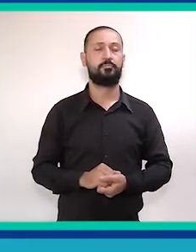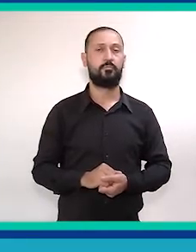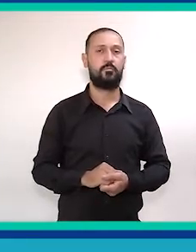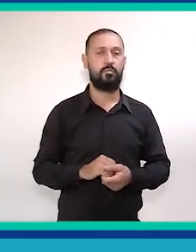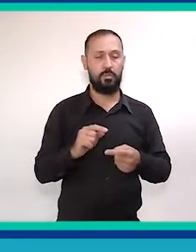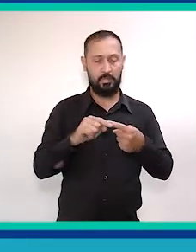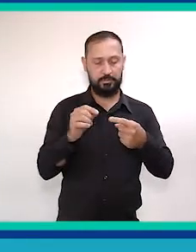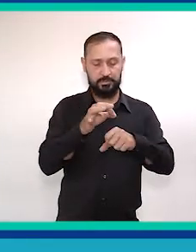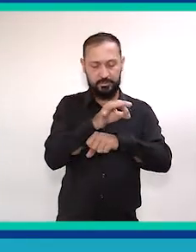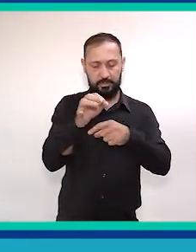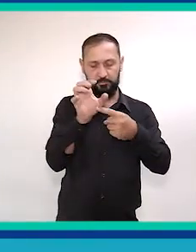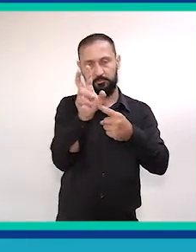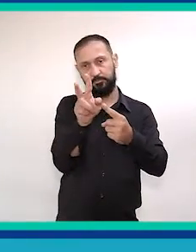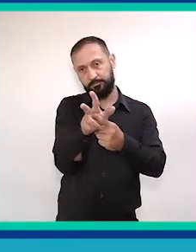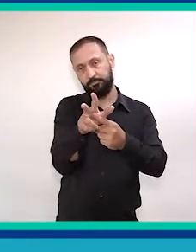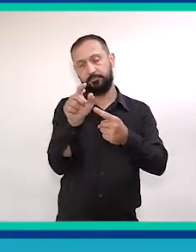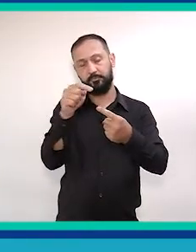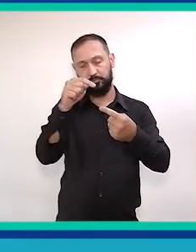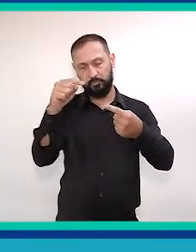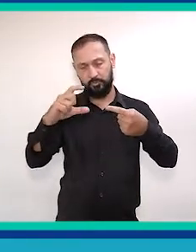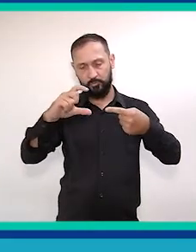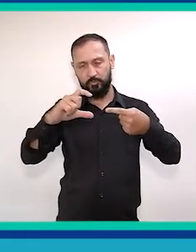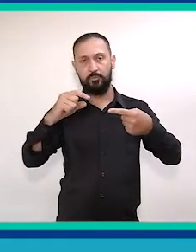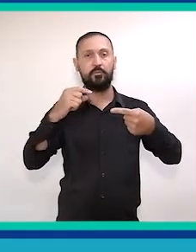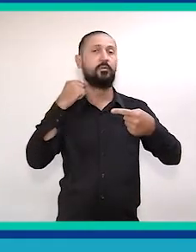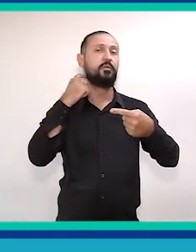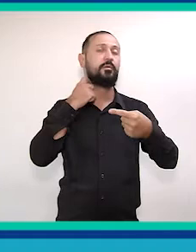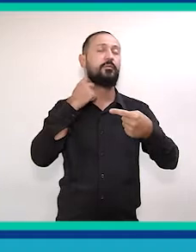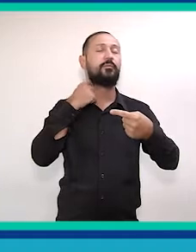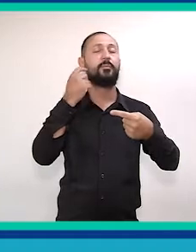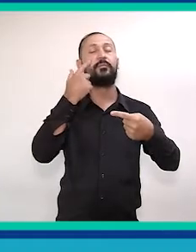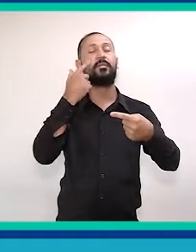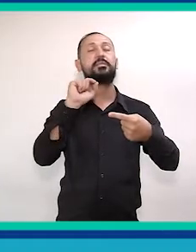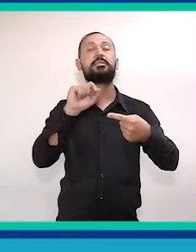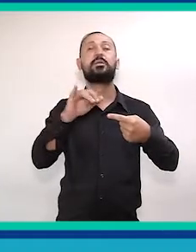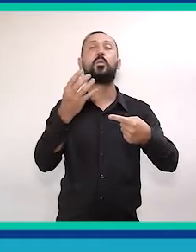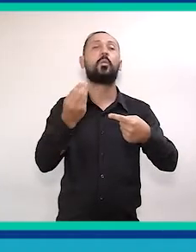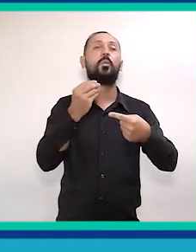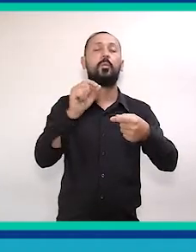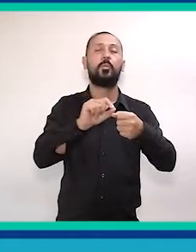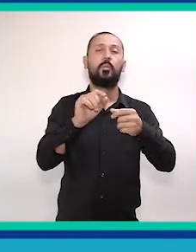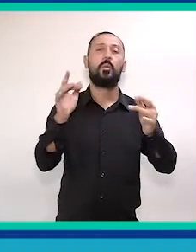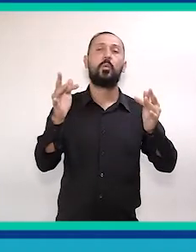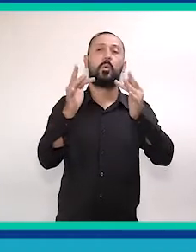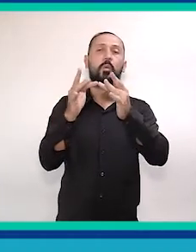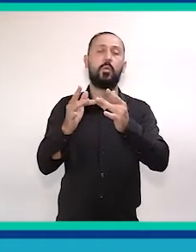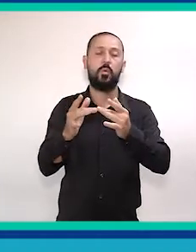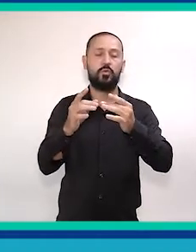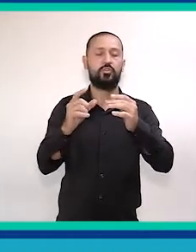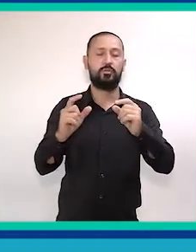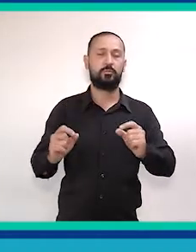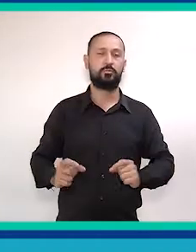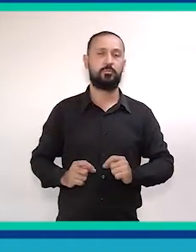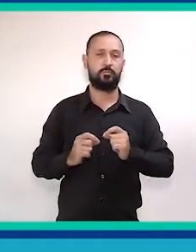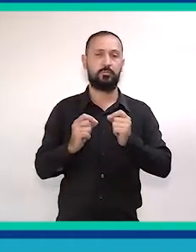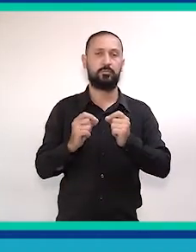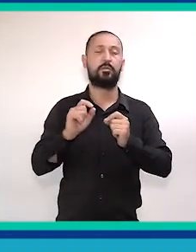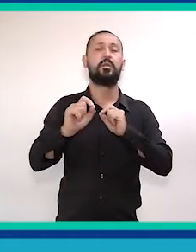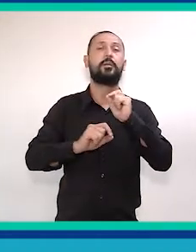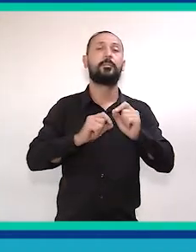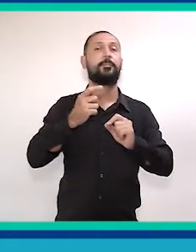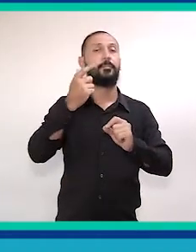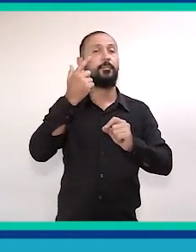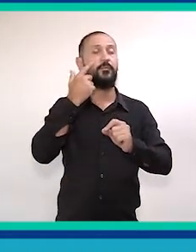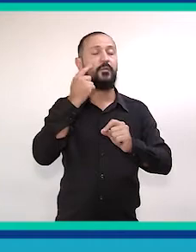E além dessas 2 células saudáveis, a gente trabalhou também a citotoxicidade contra 3 linhagens tumorais,